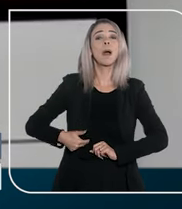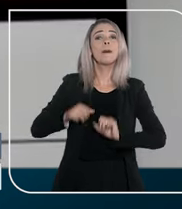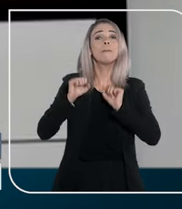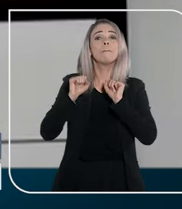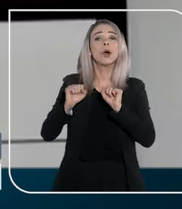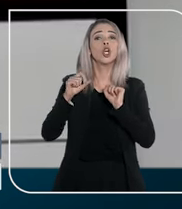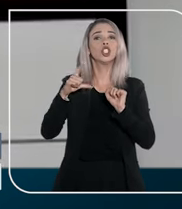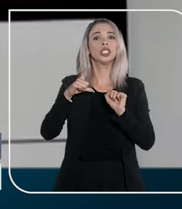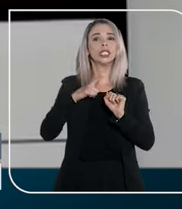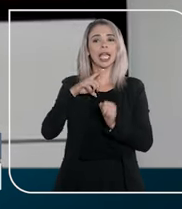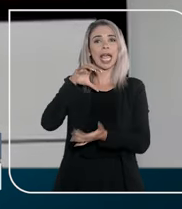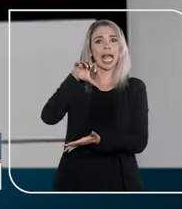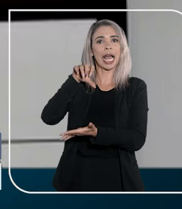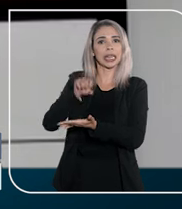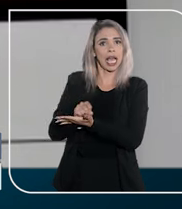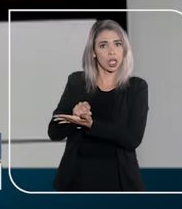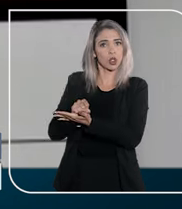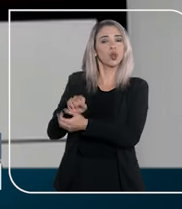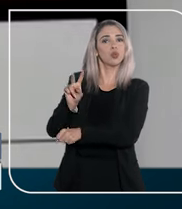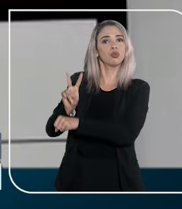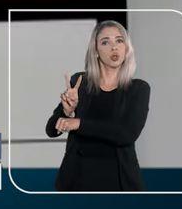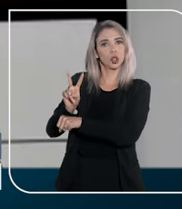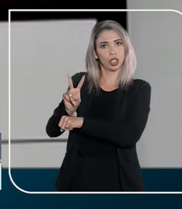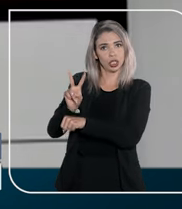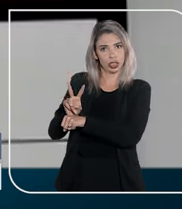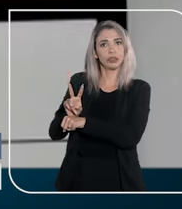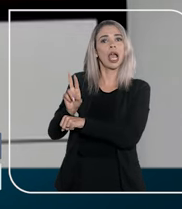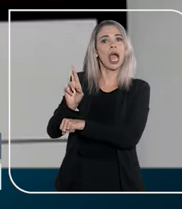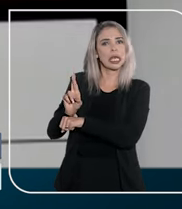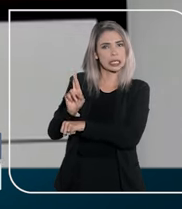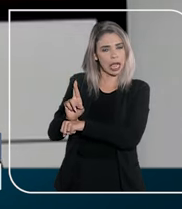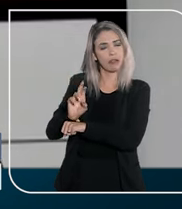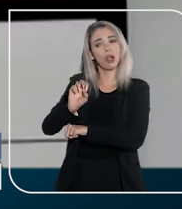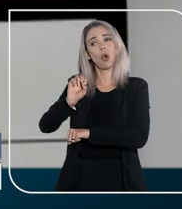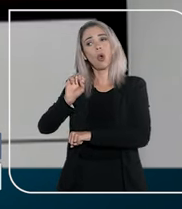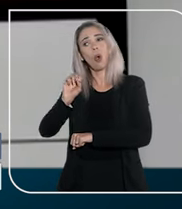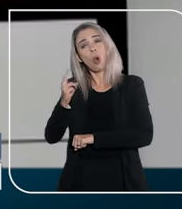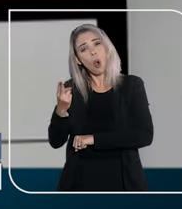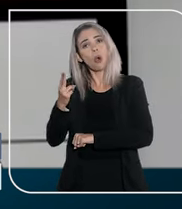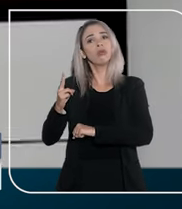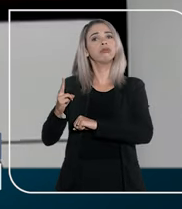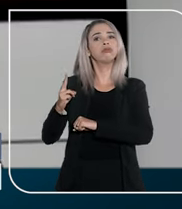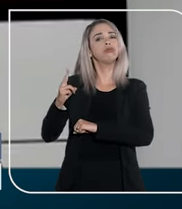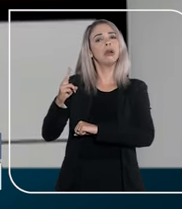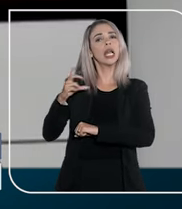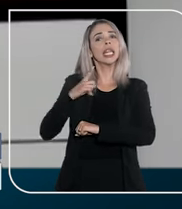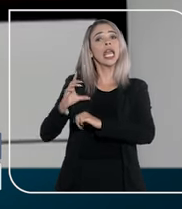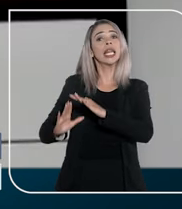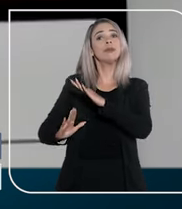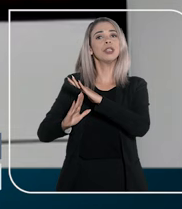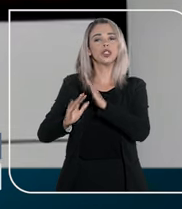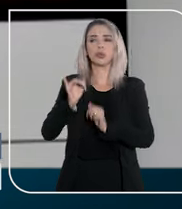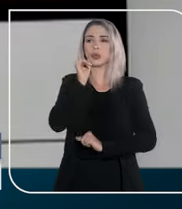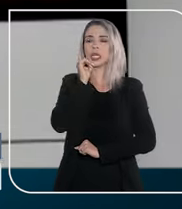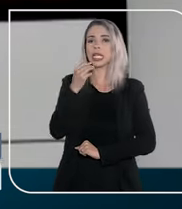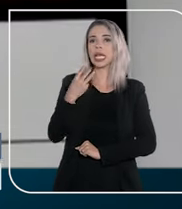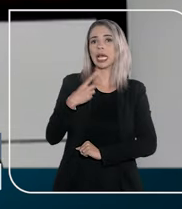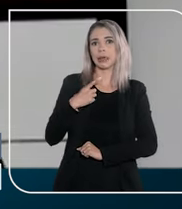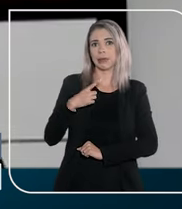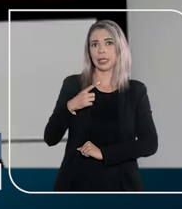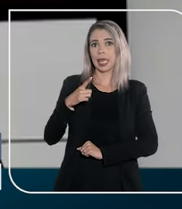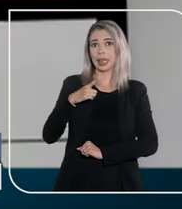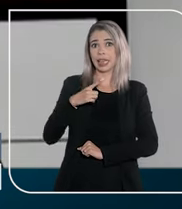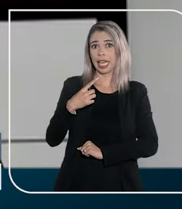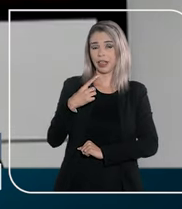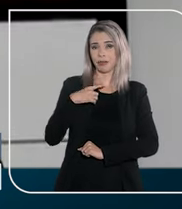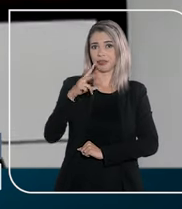pode ter um cadastro de reserva neste ou naquele limite. Eu vou dar um exemplo, acima de 30 vagas previstas